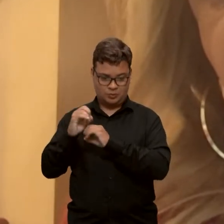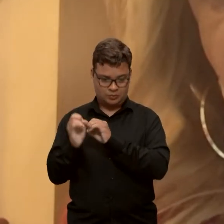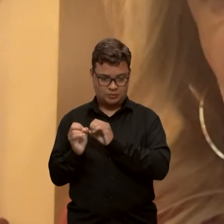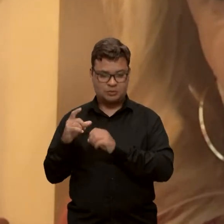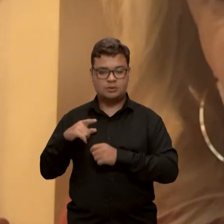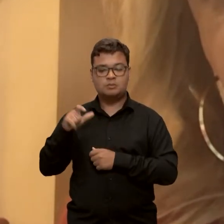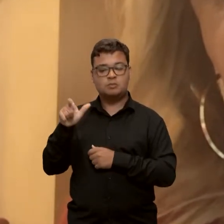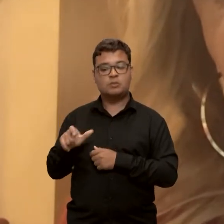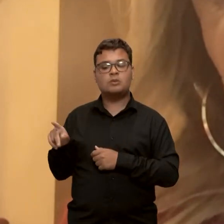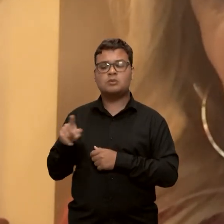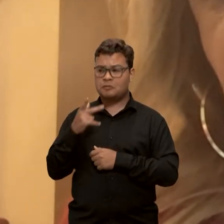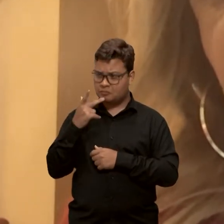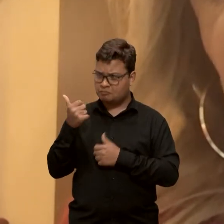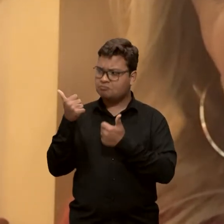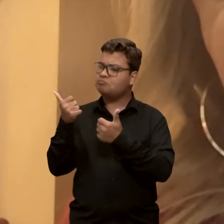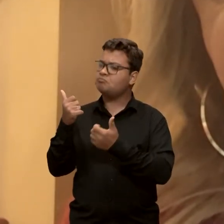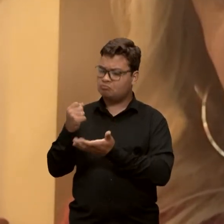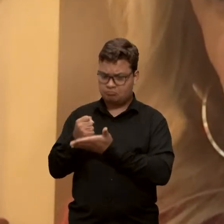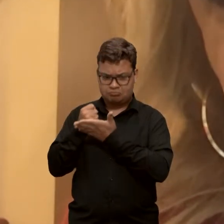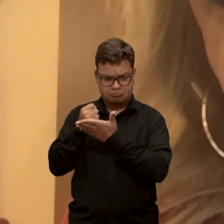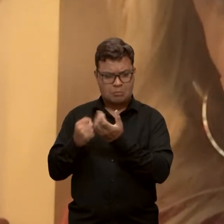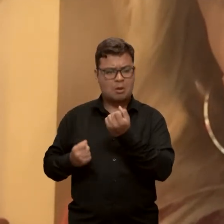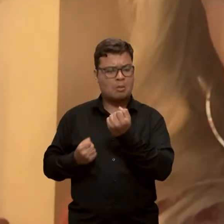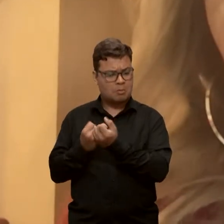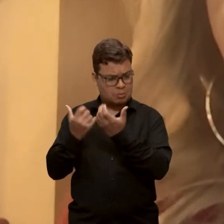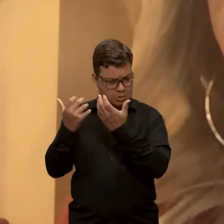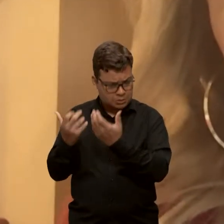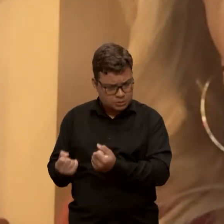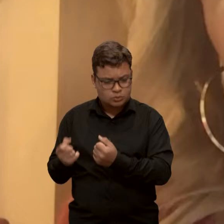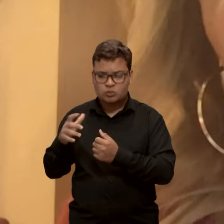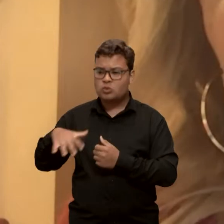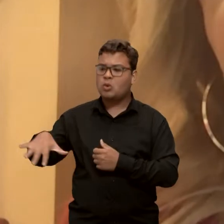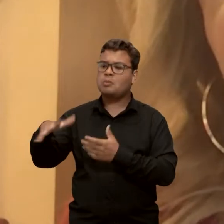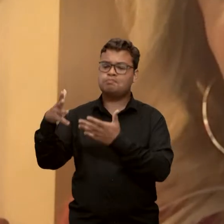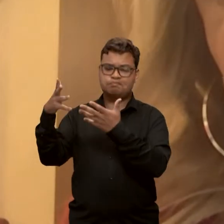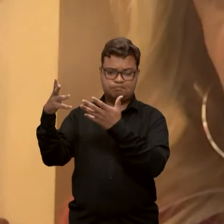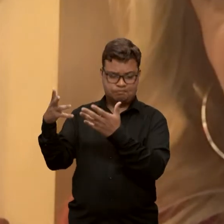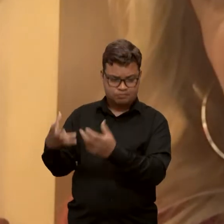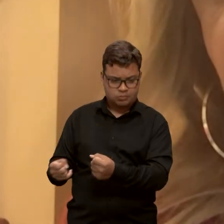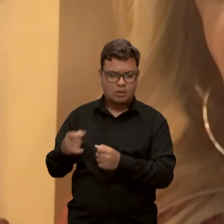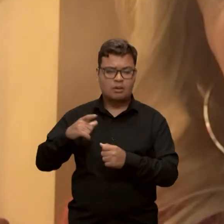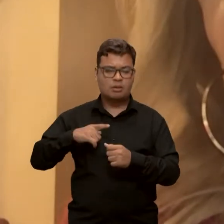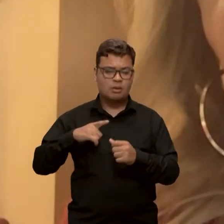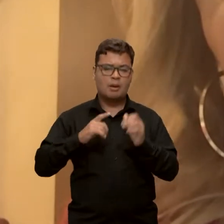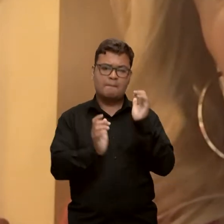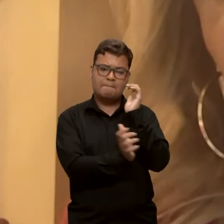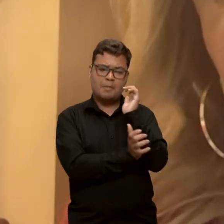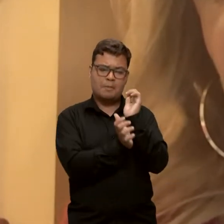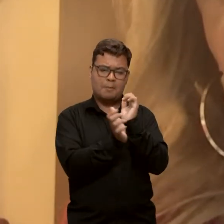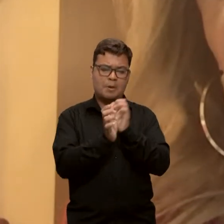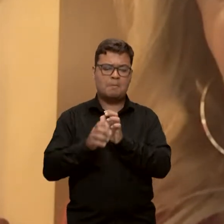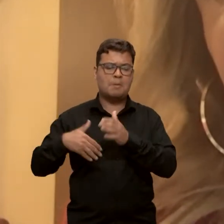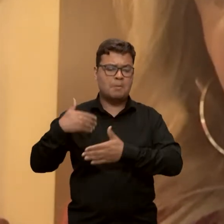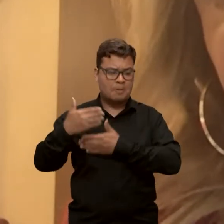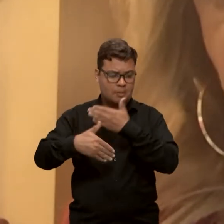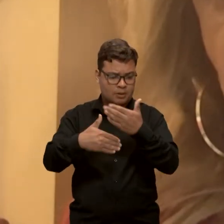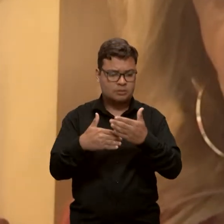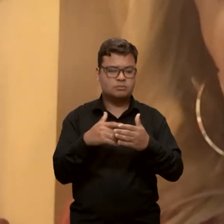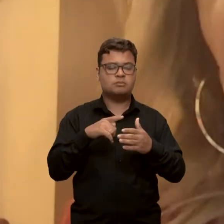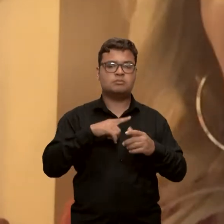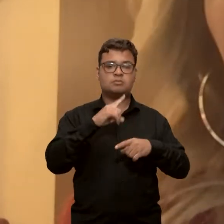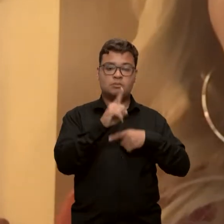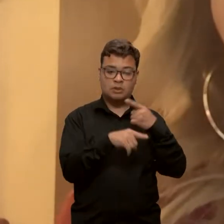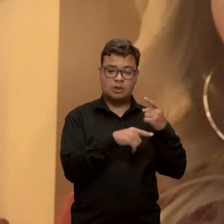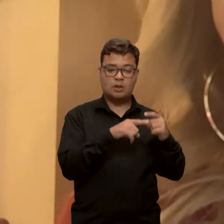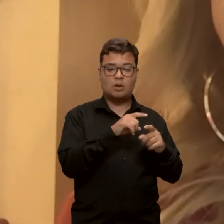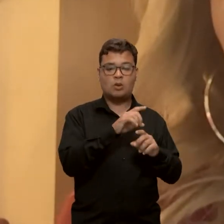parecer favorável, fui aprovada por unanimidade. Aí seguiu todos os trâmites, em seguida foi para o conselho